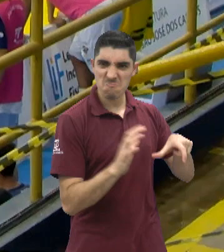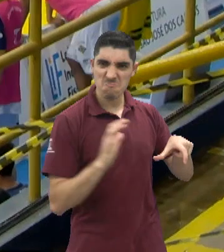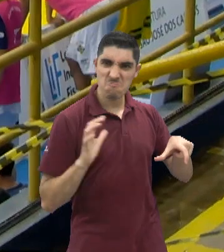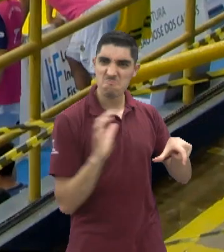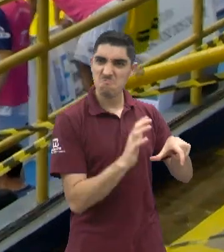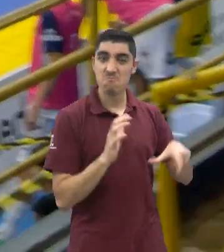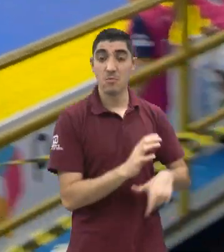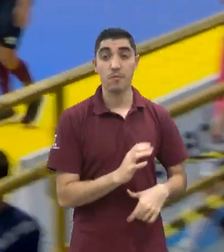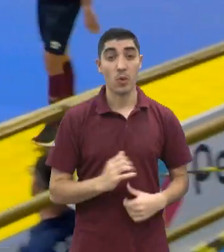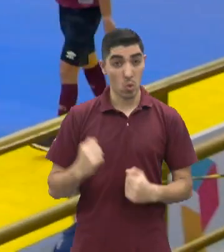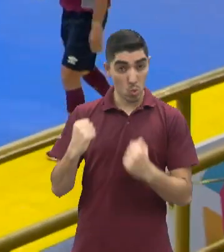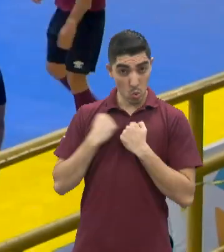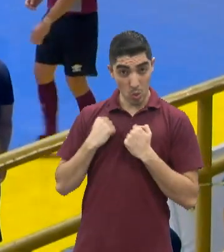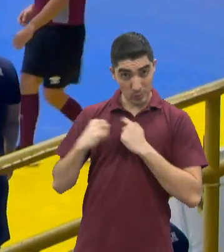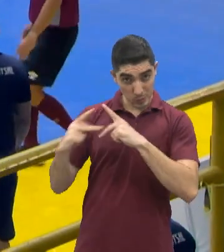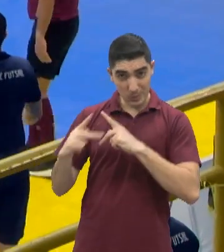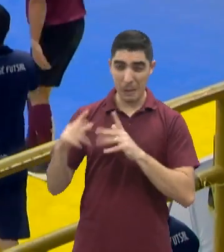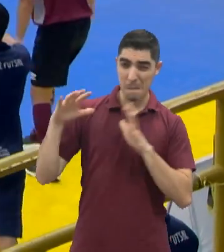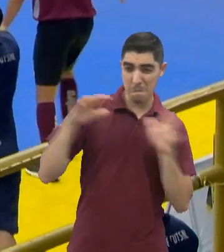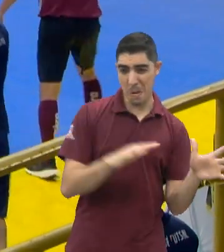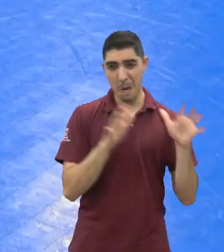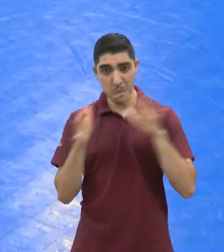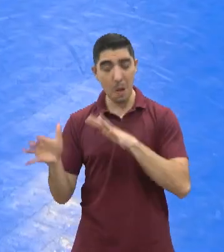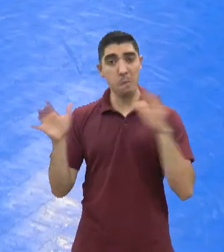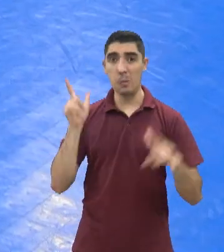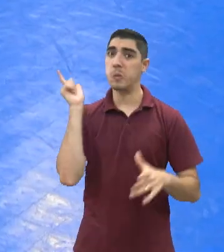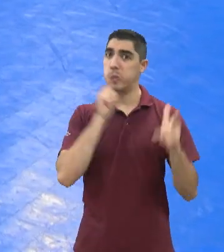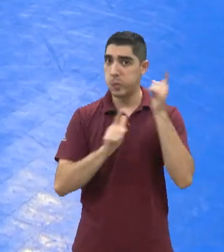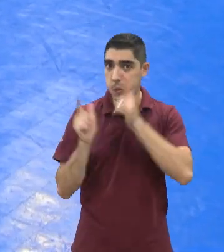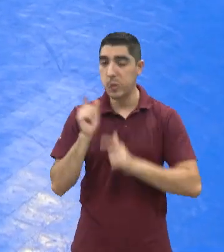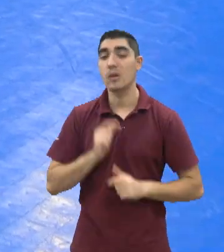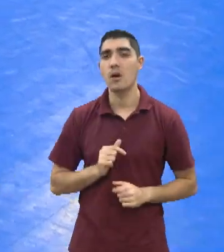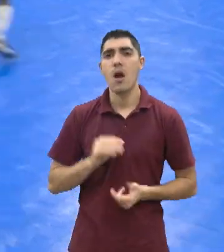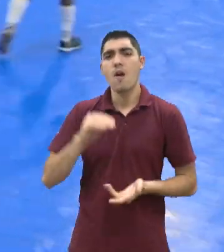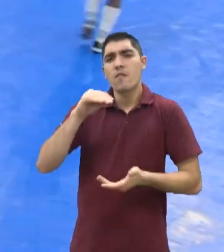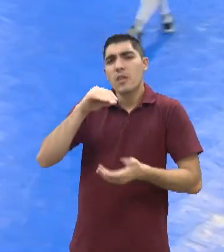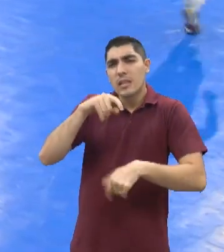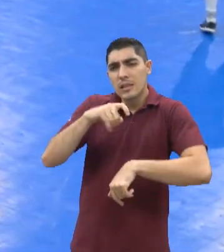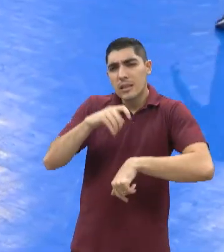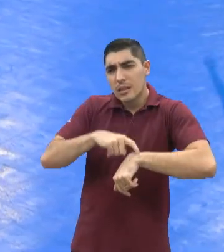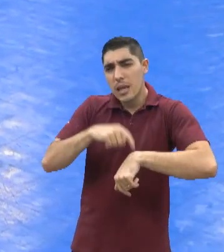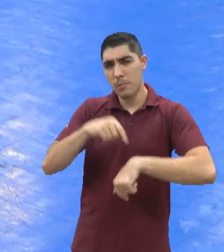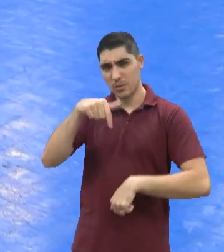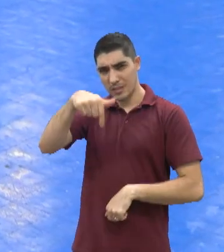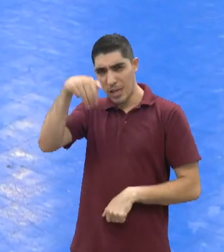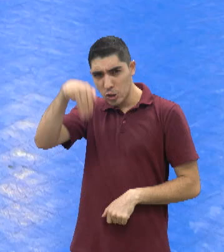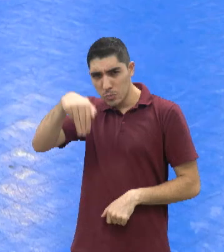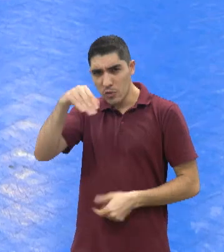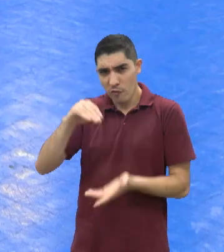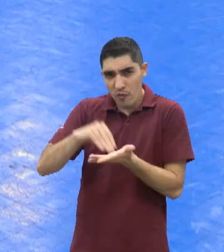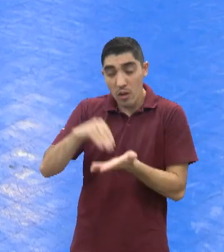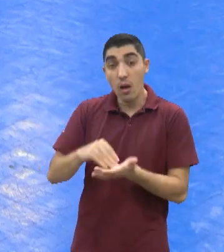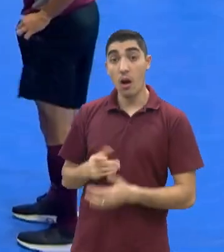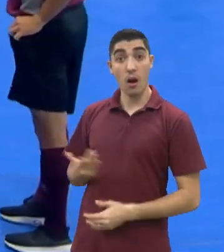e o goleiro David segurava tudo o que podia. Com 7 minutos e 10 para o fim, Vitão fez